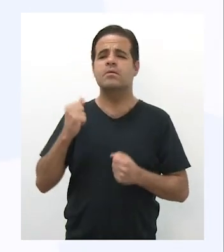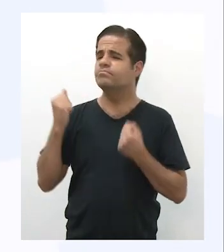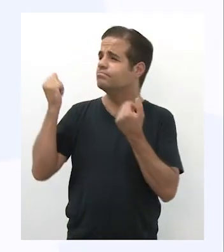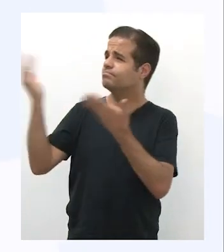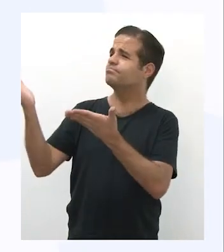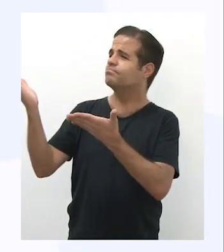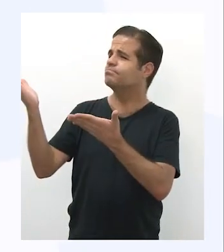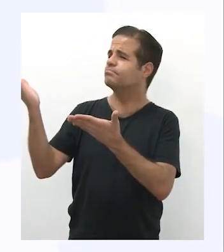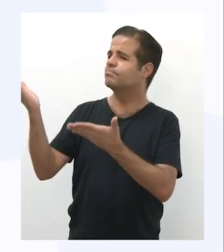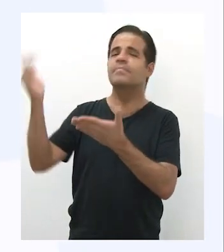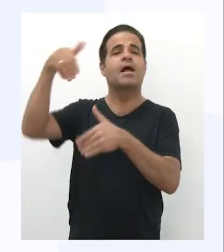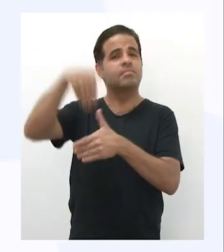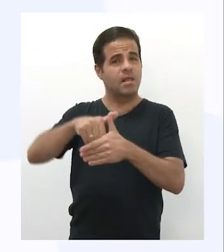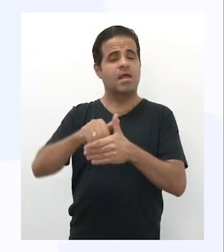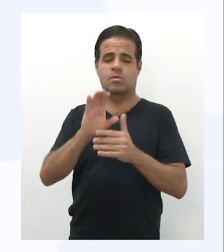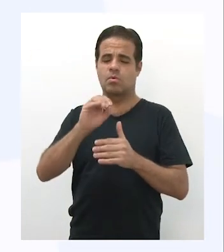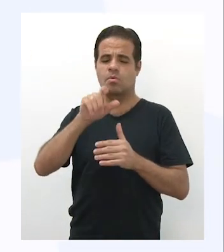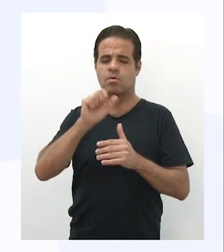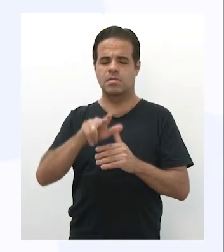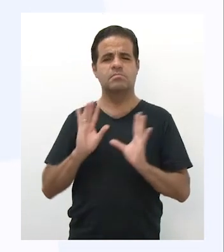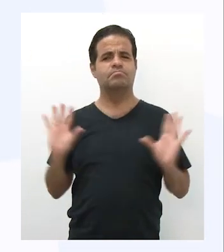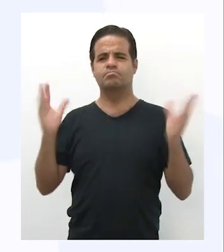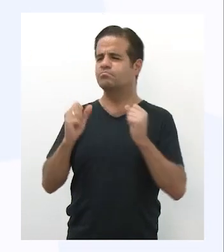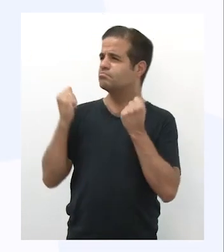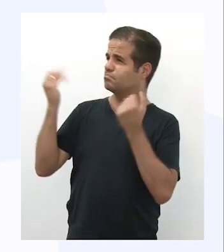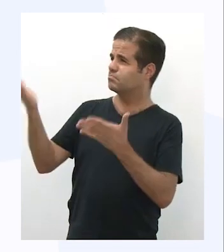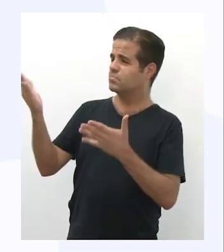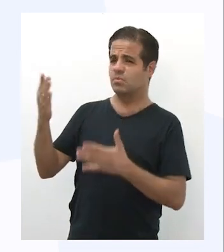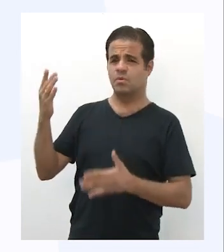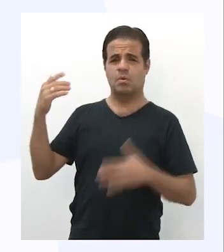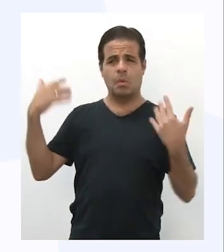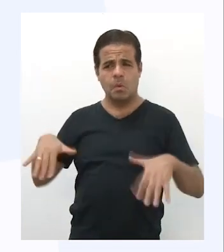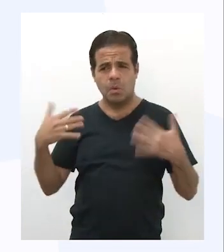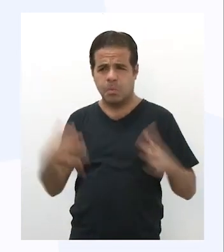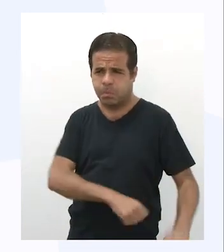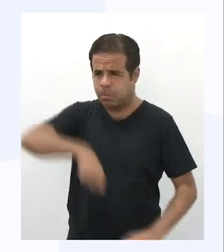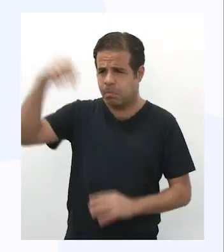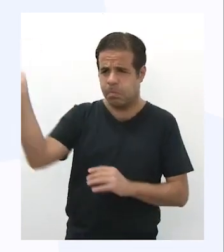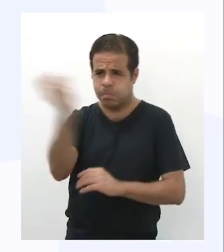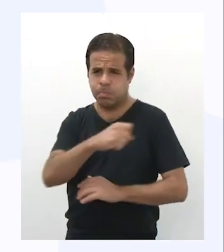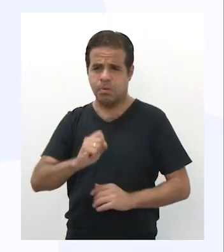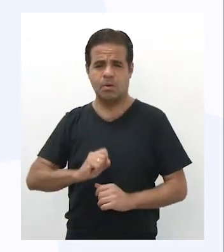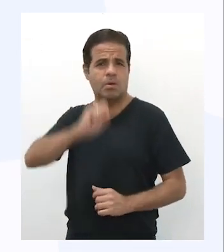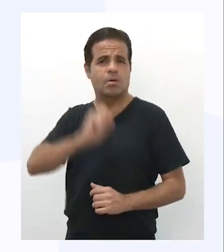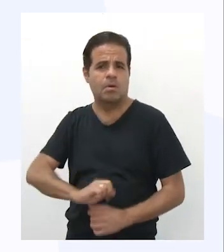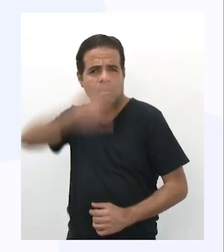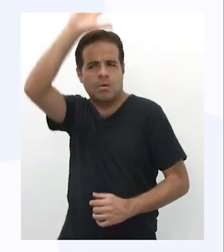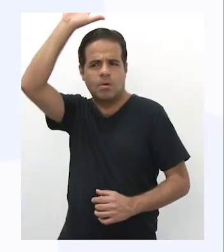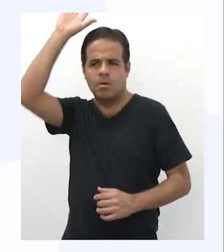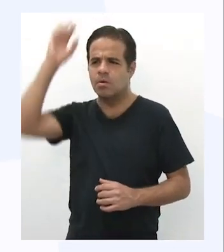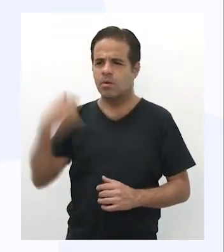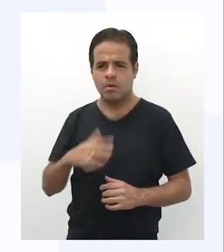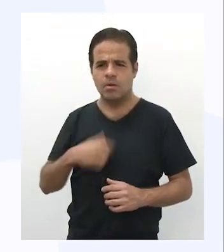acontecia dentro do Coliseu. Olha essa imagem, os gladiadores. Então, o destino de um gladiador derrotado